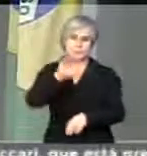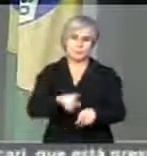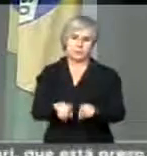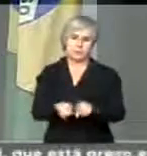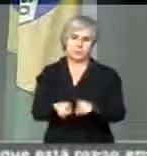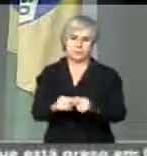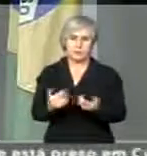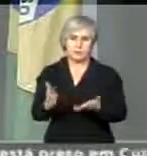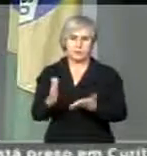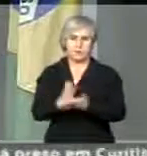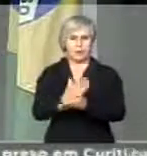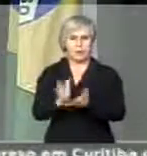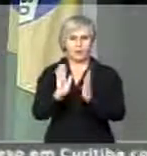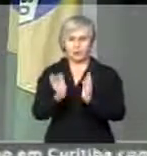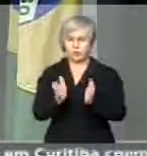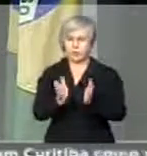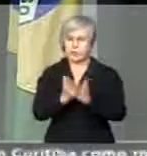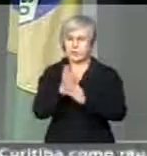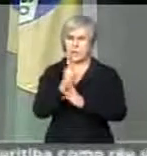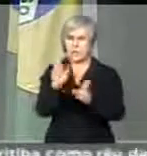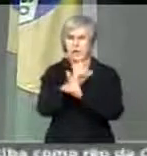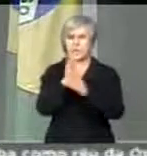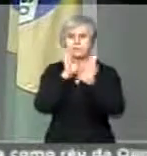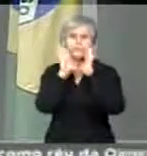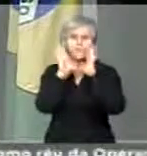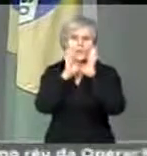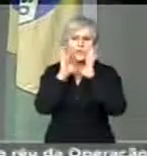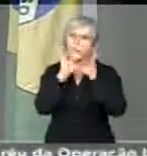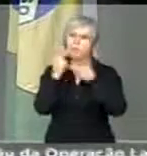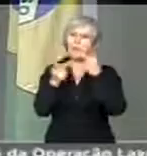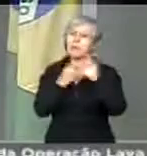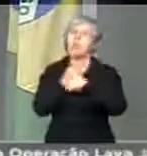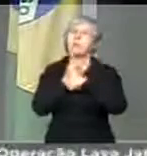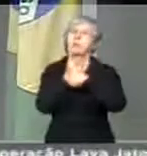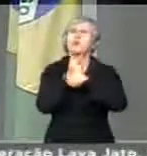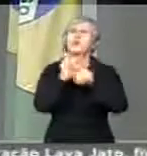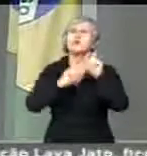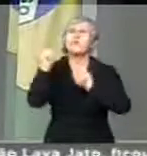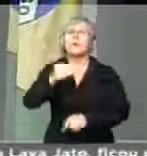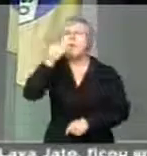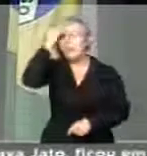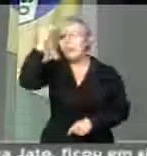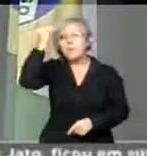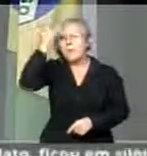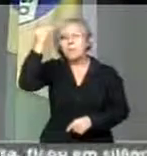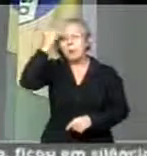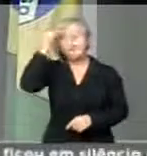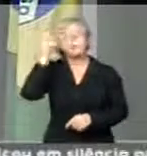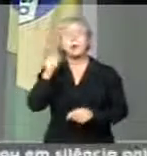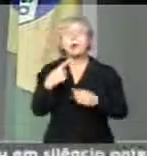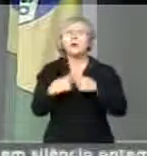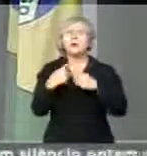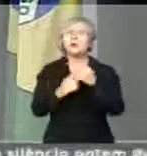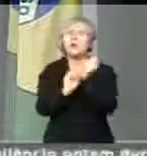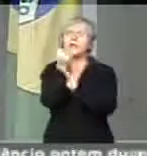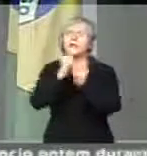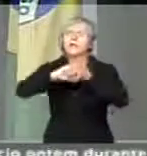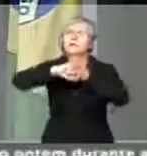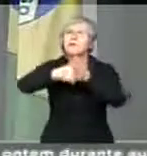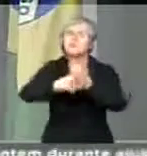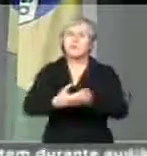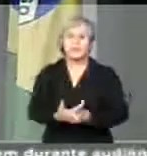Alguns, já no Face, estão dizendo, procurando os culpados, por que a fábrica está